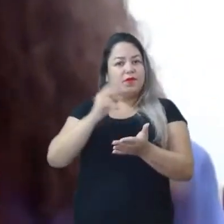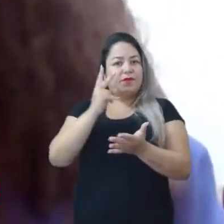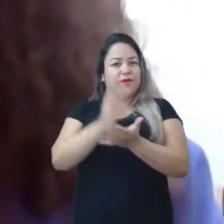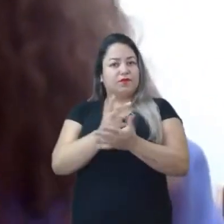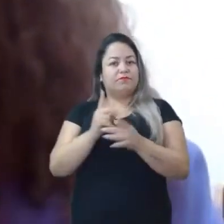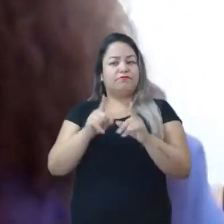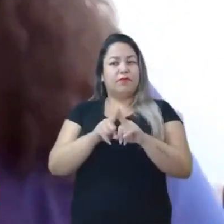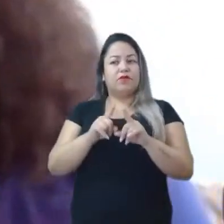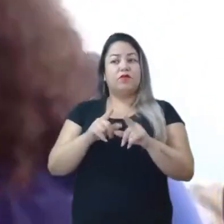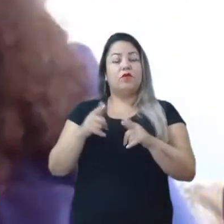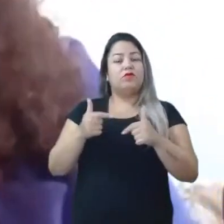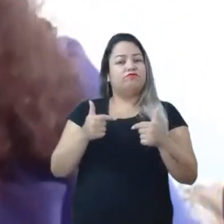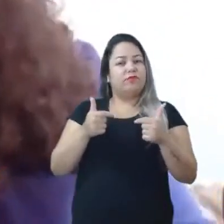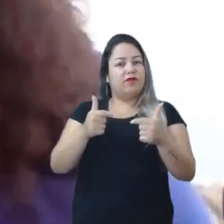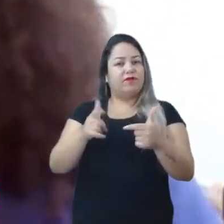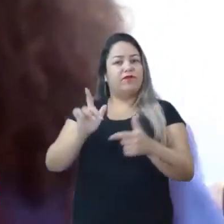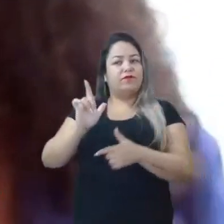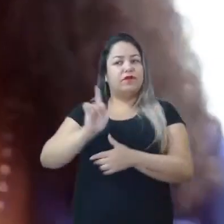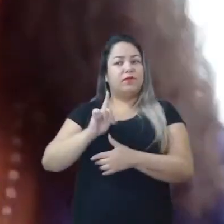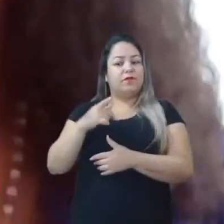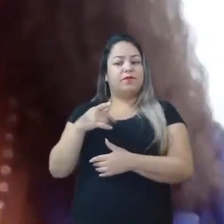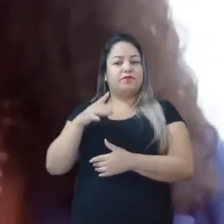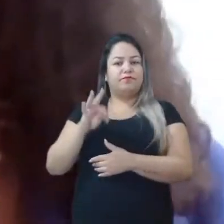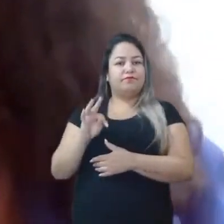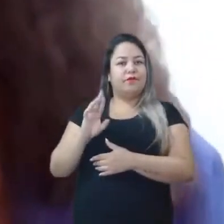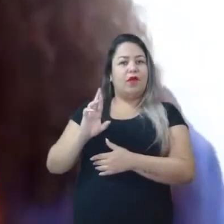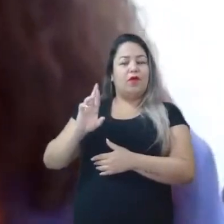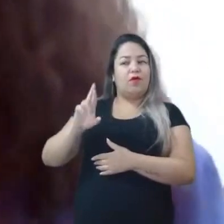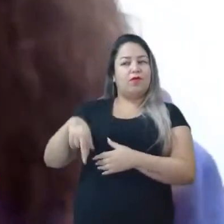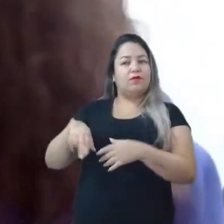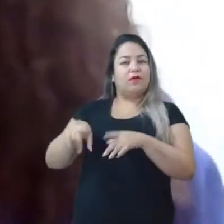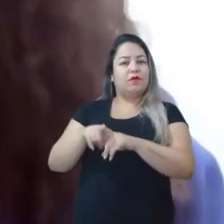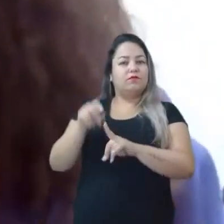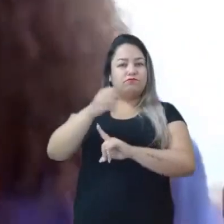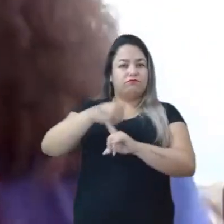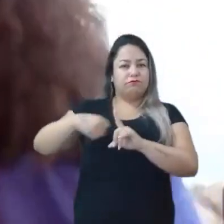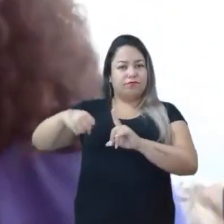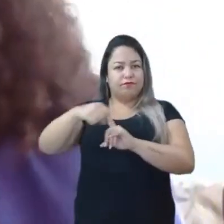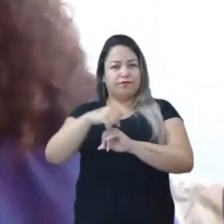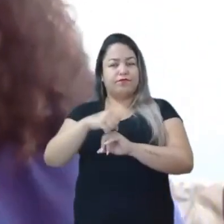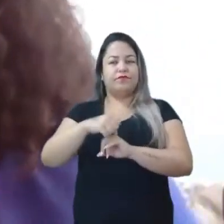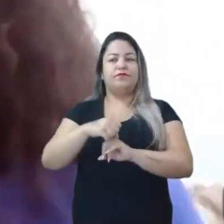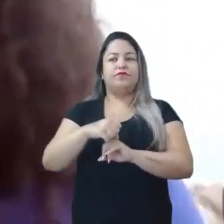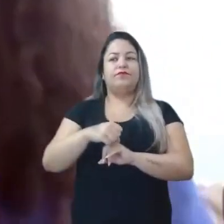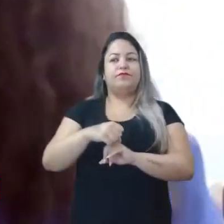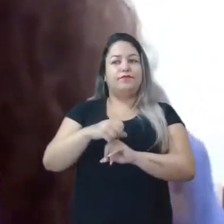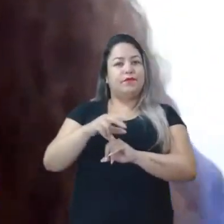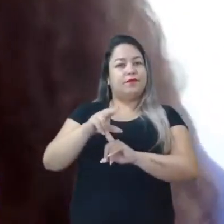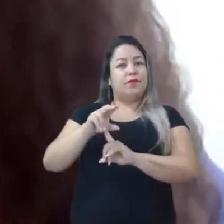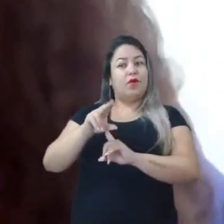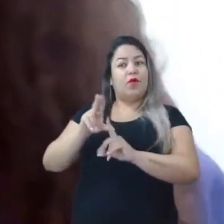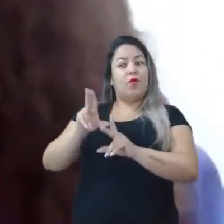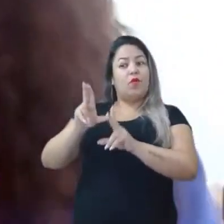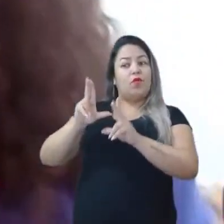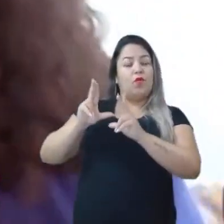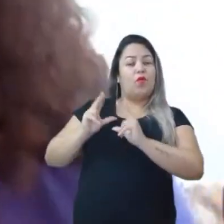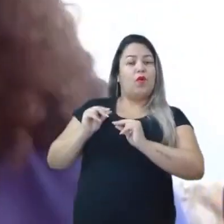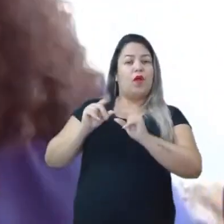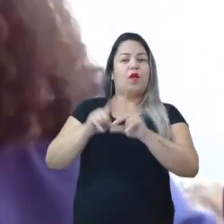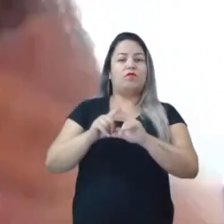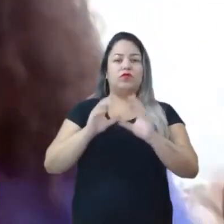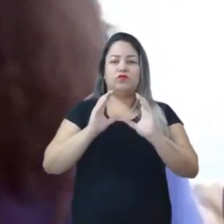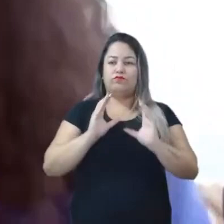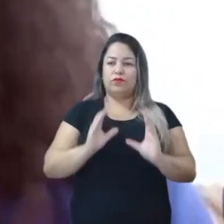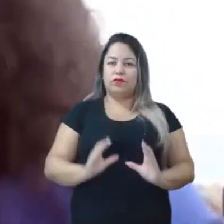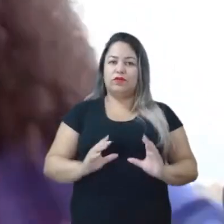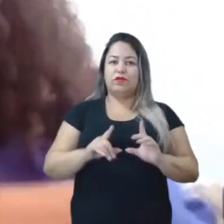grandes desafios que a gente sabe que o PT é um reflexo da sociedade e traz consigo também alguns comportamentos,